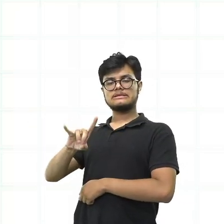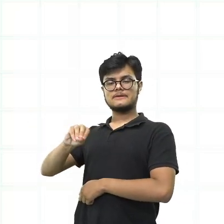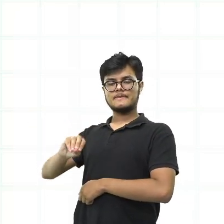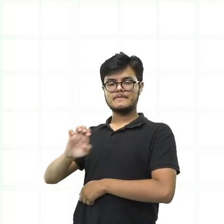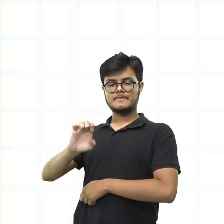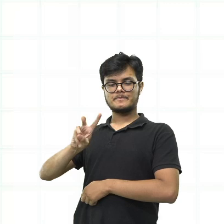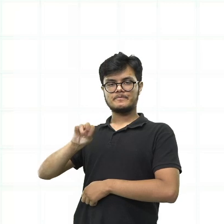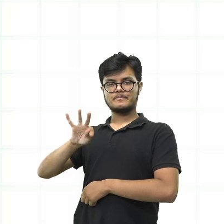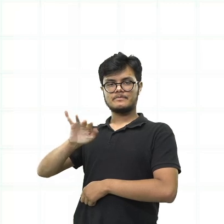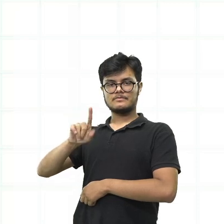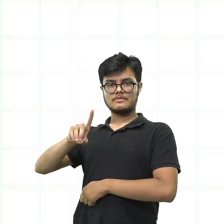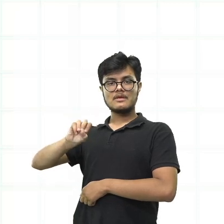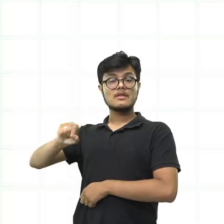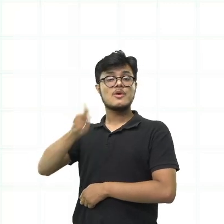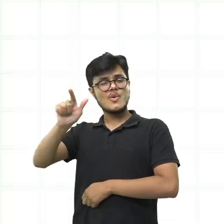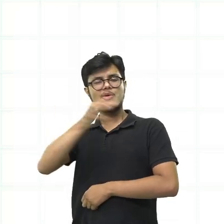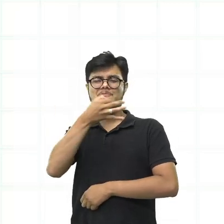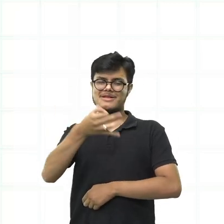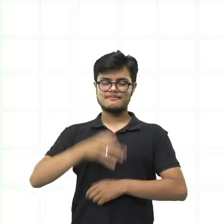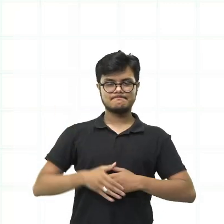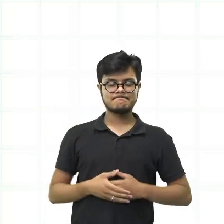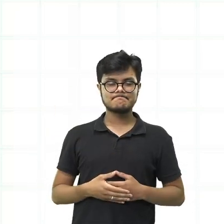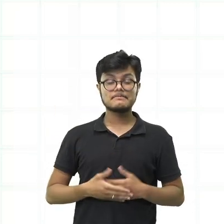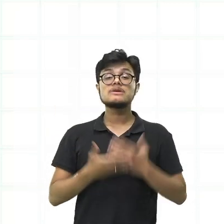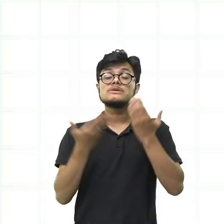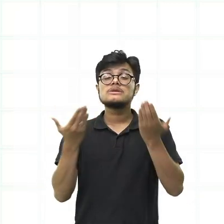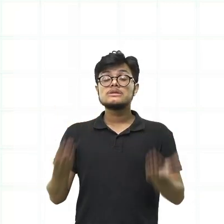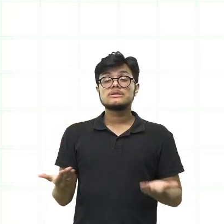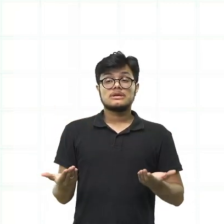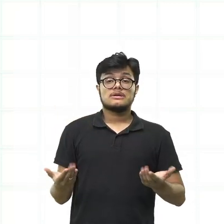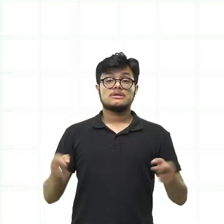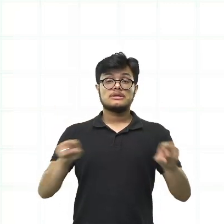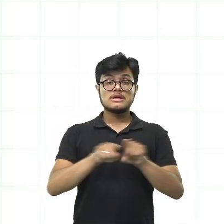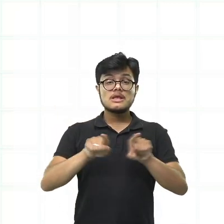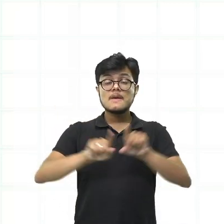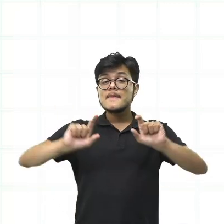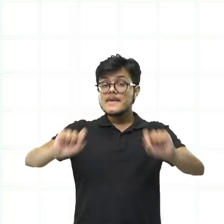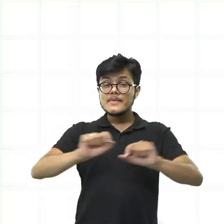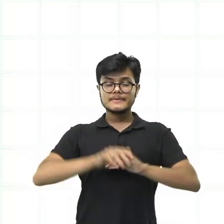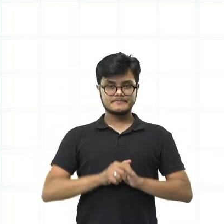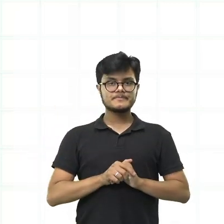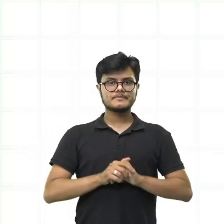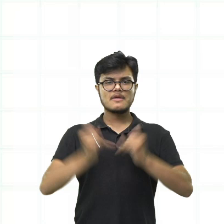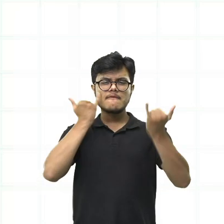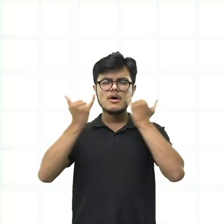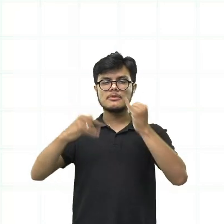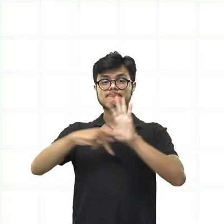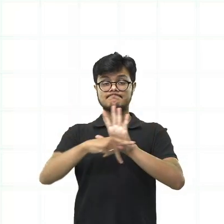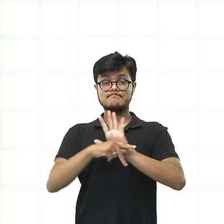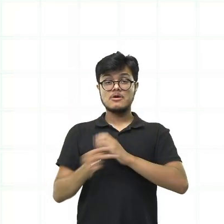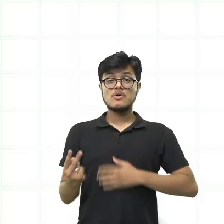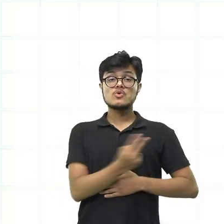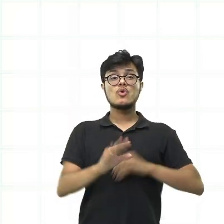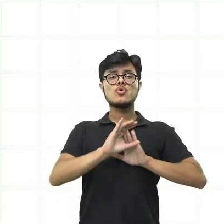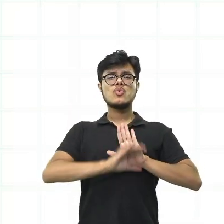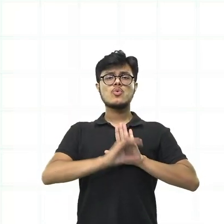tá bom? E aí, nós vamos complementar, então, né, essa informação que eu trouxe para